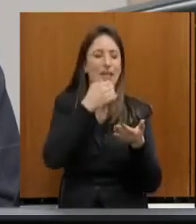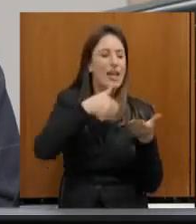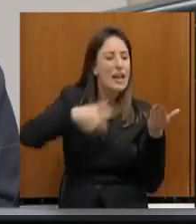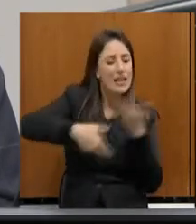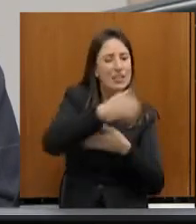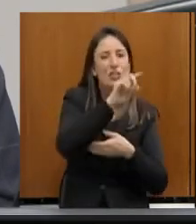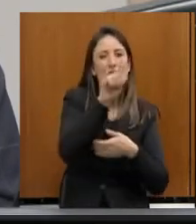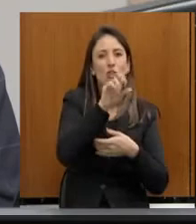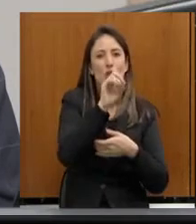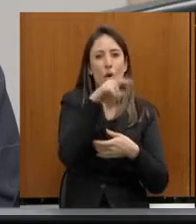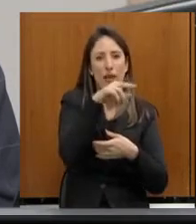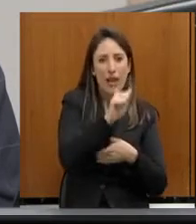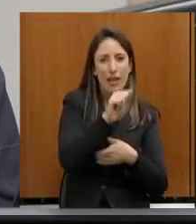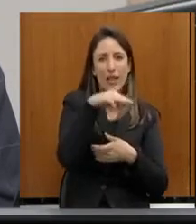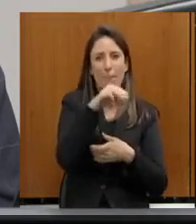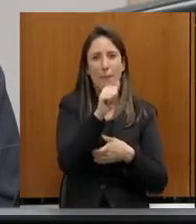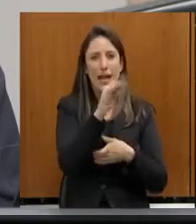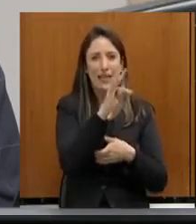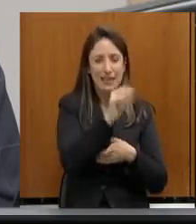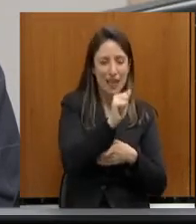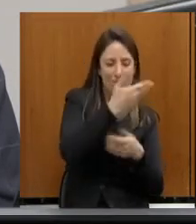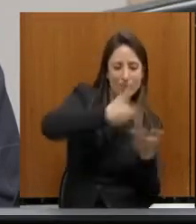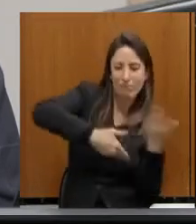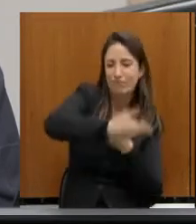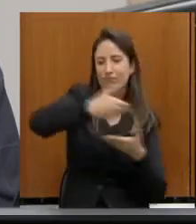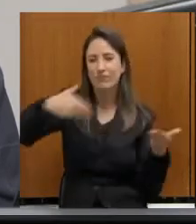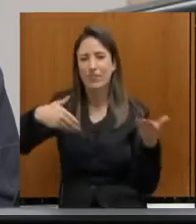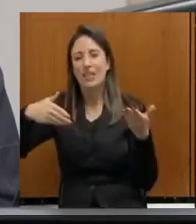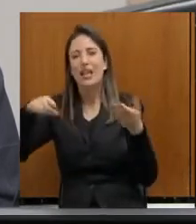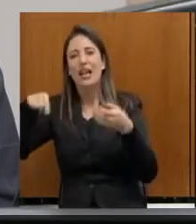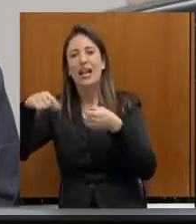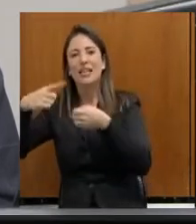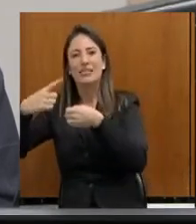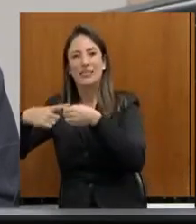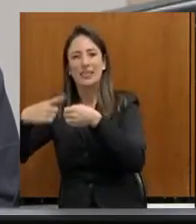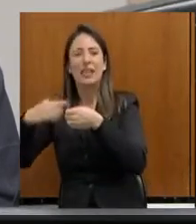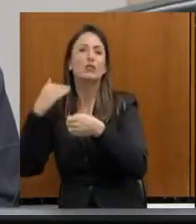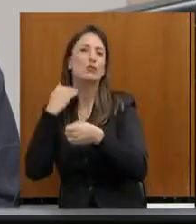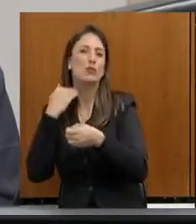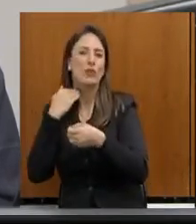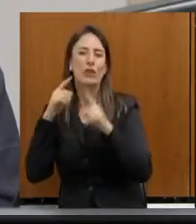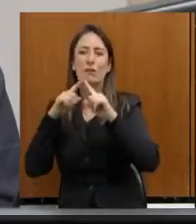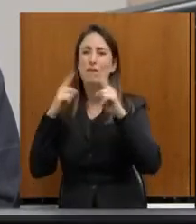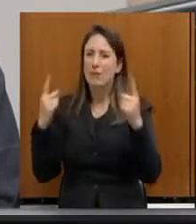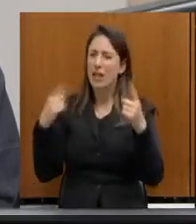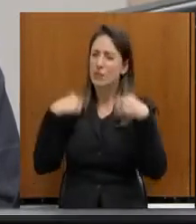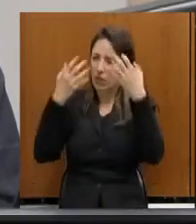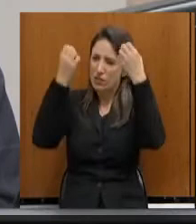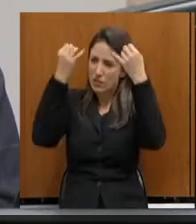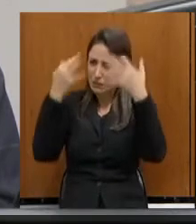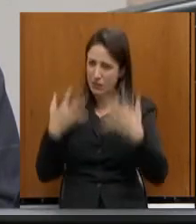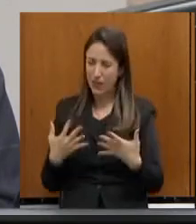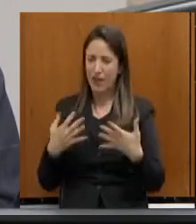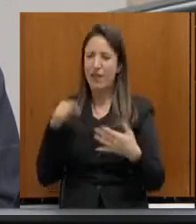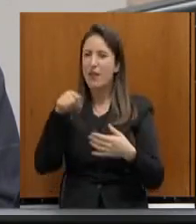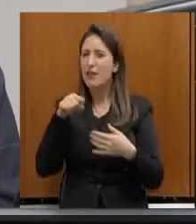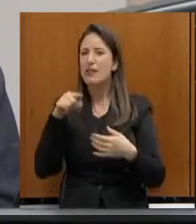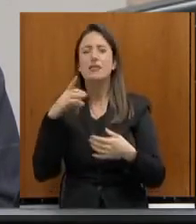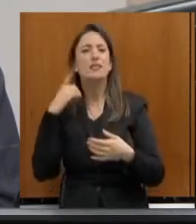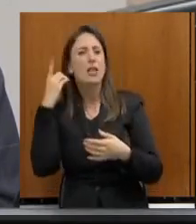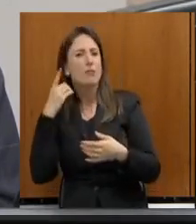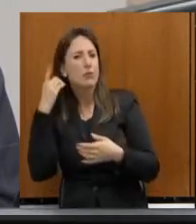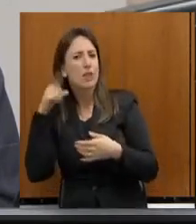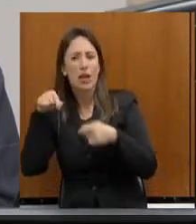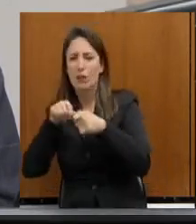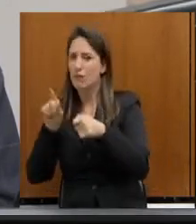aqui destacar que desde o início dessa proposição não foi por parte desse Deputado E tenho certeza tá um